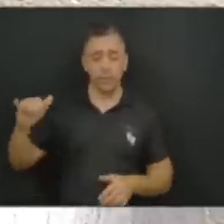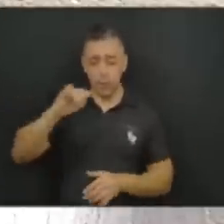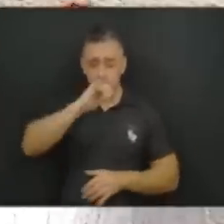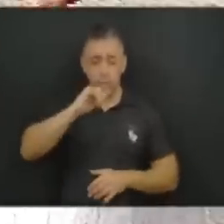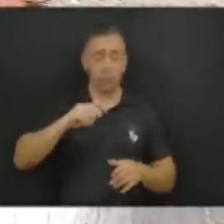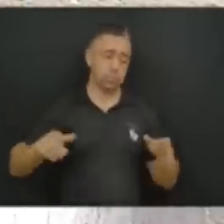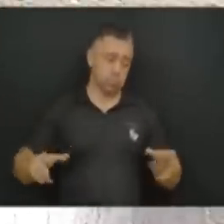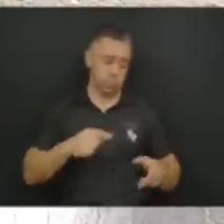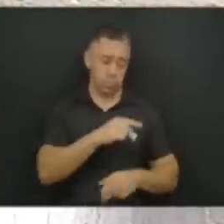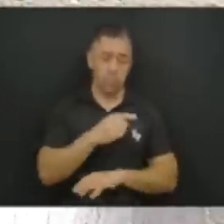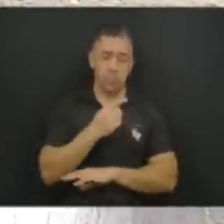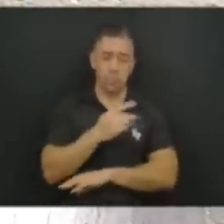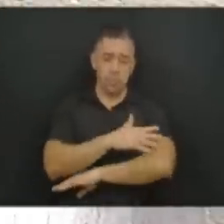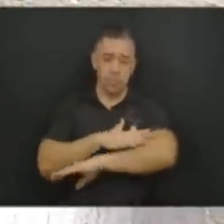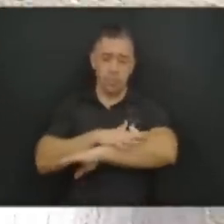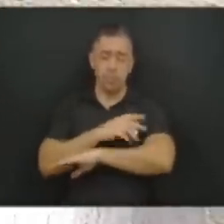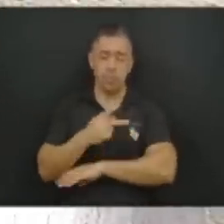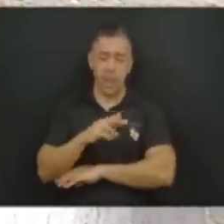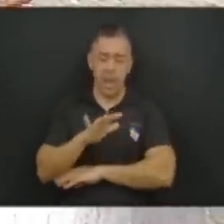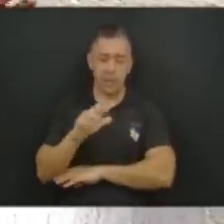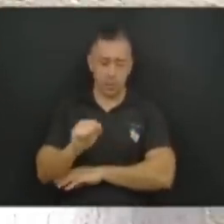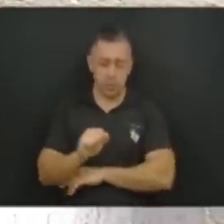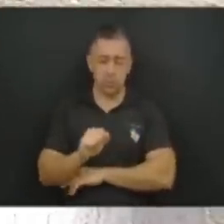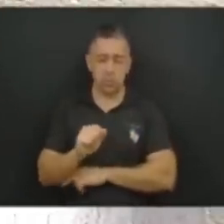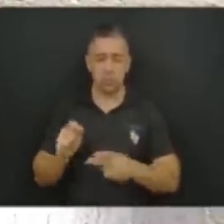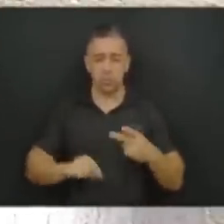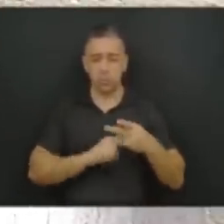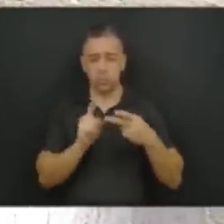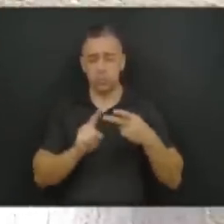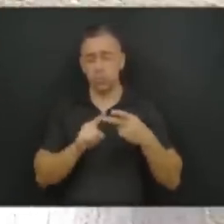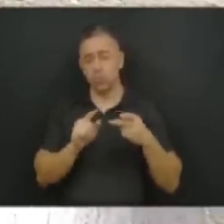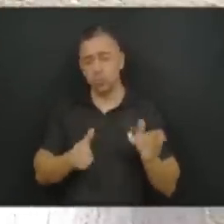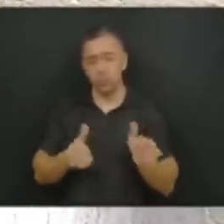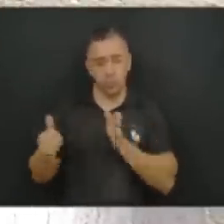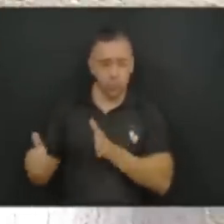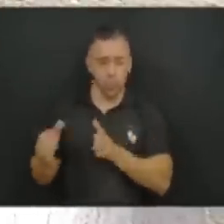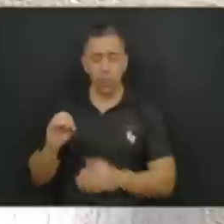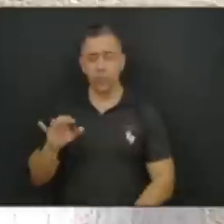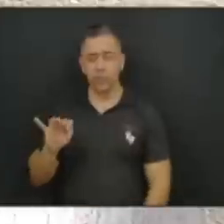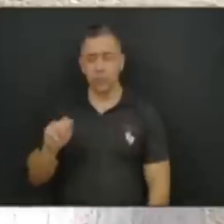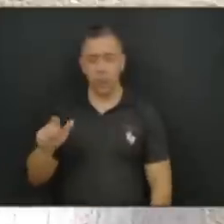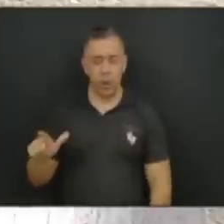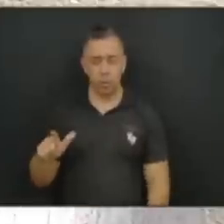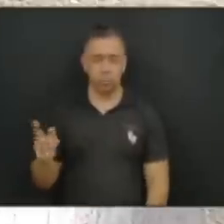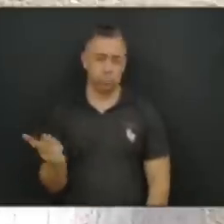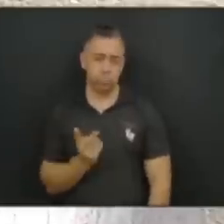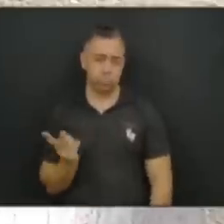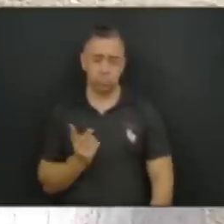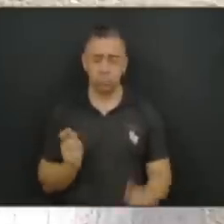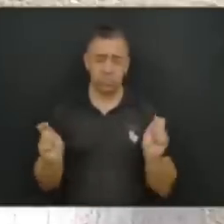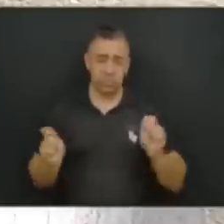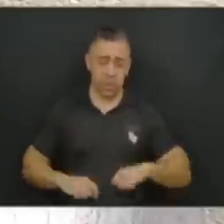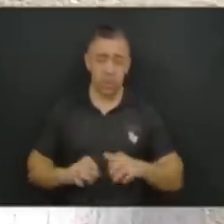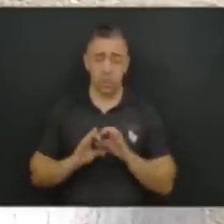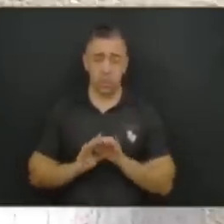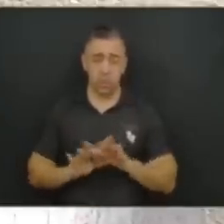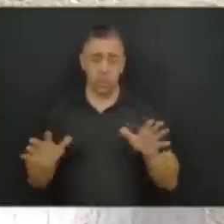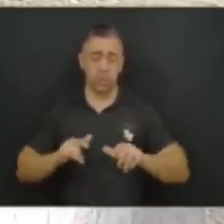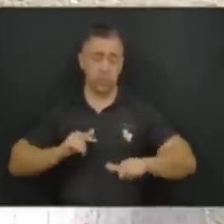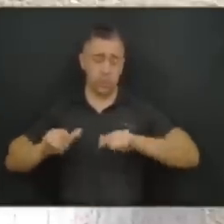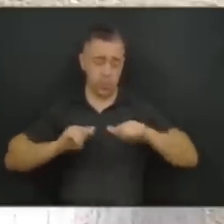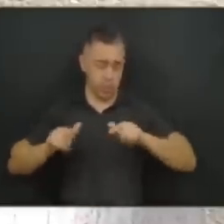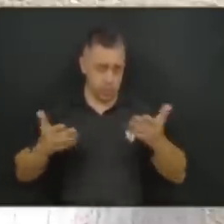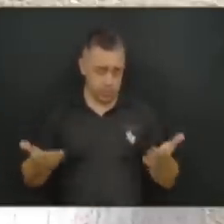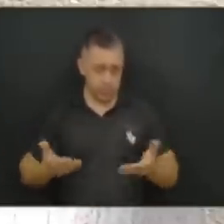praça pode ser o piloto e o oficial nada impede ser o comandante para realizar as nossas